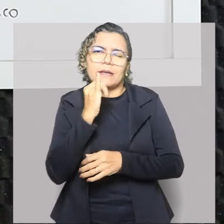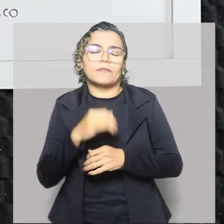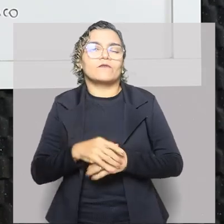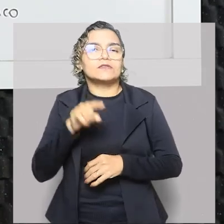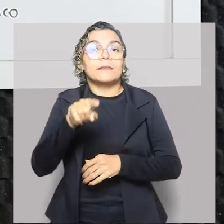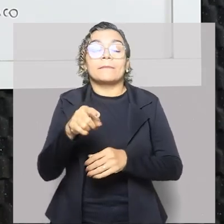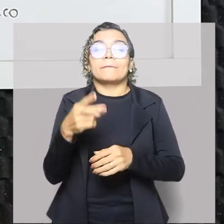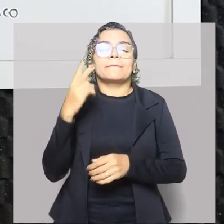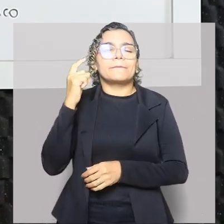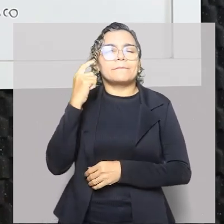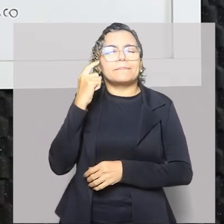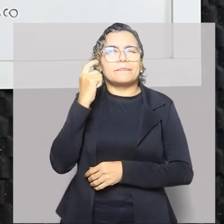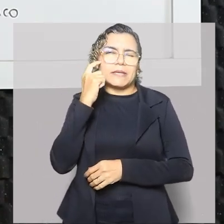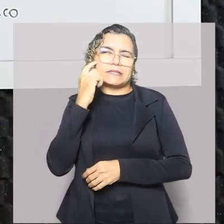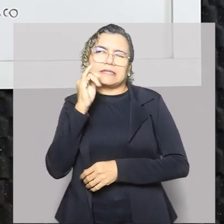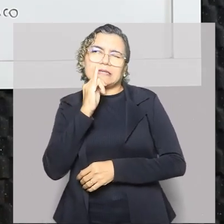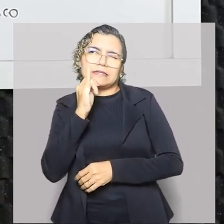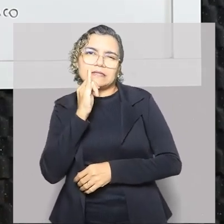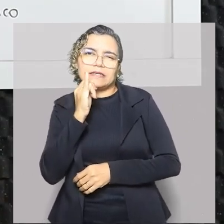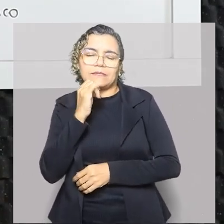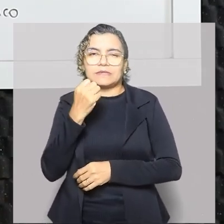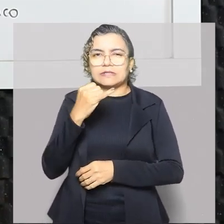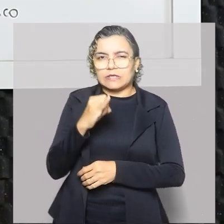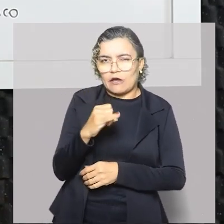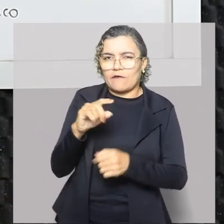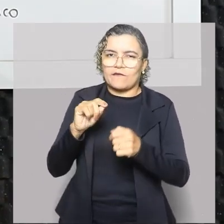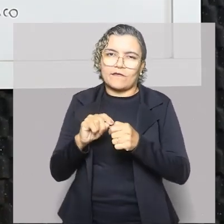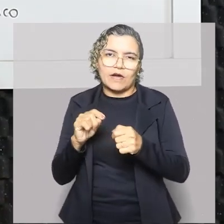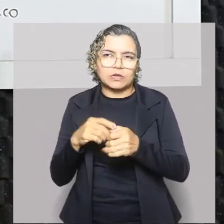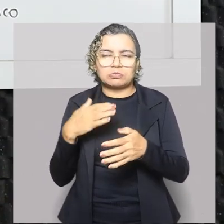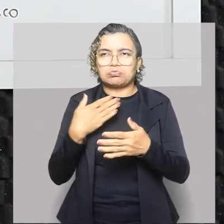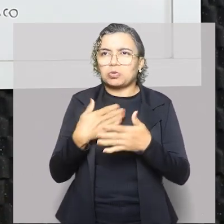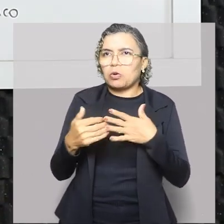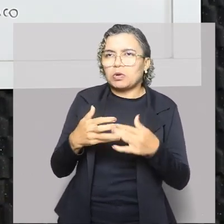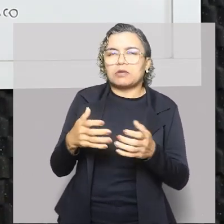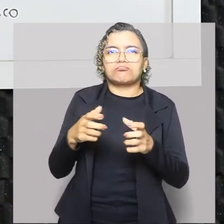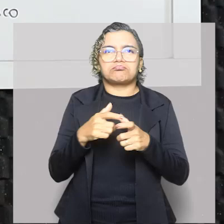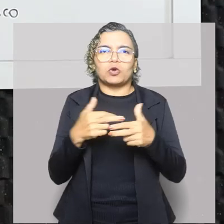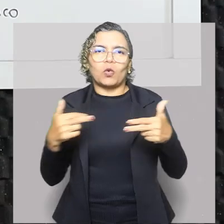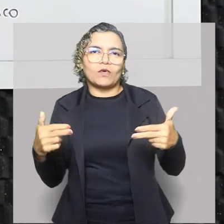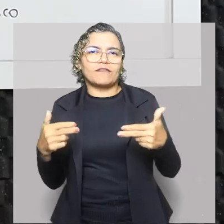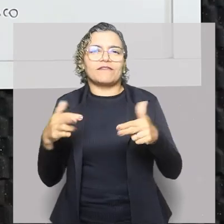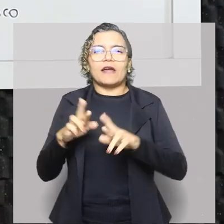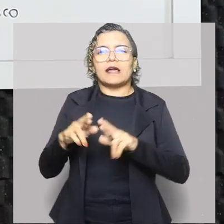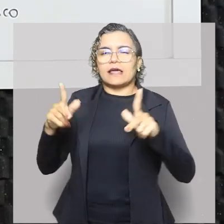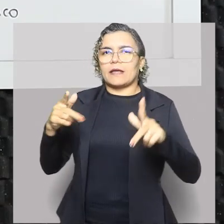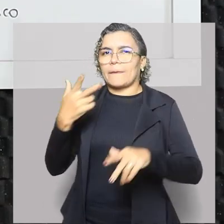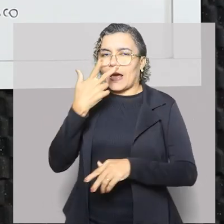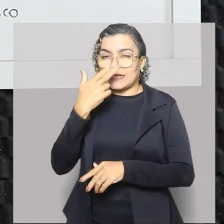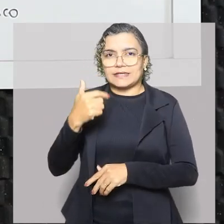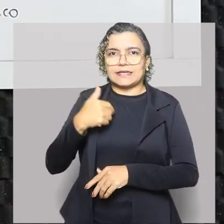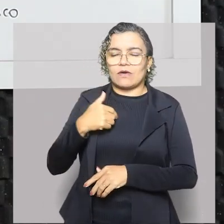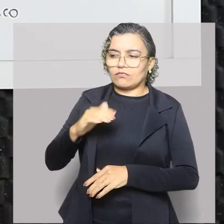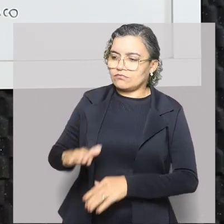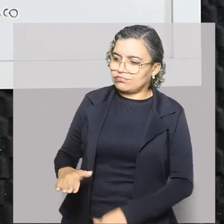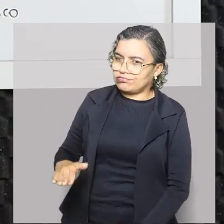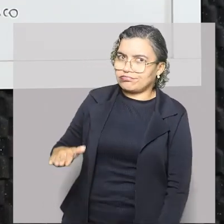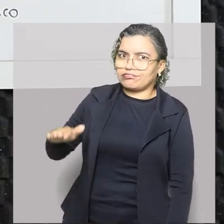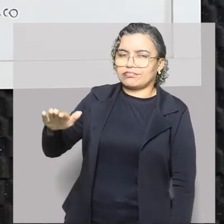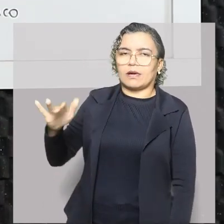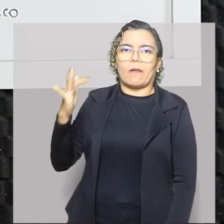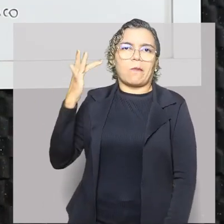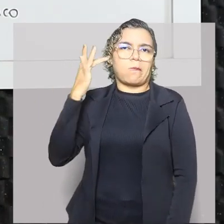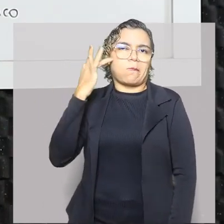uma coisa, né, ali diferente, geralmente a gente fala, eu tô mais evoluído, né? Eu amadureci, eu cresci, não sei o que